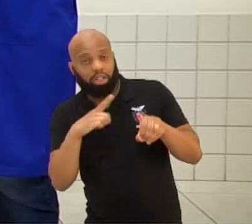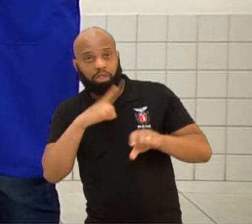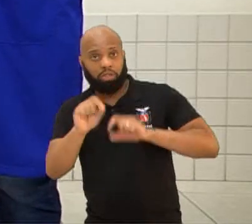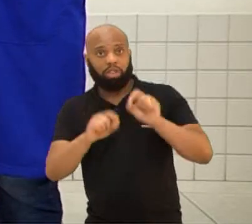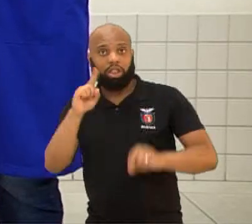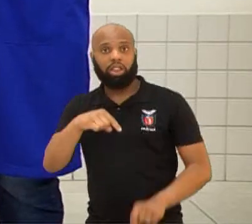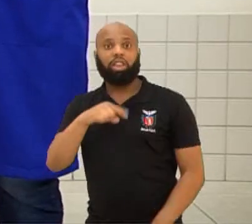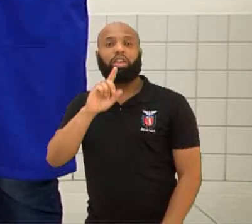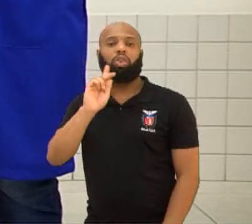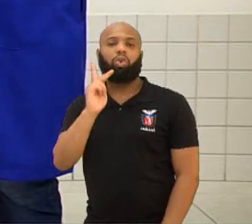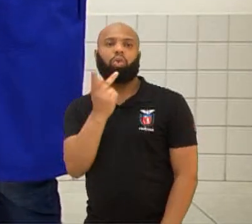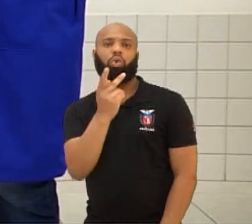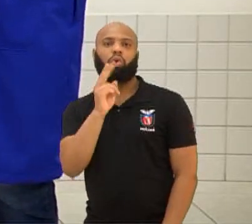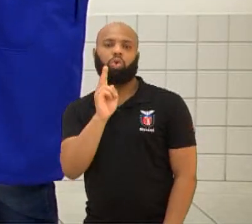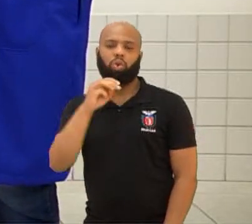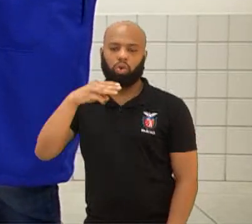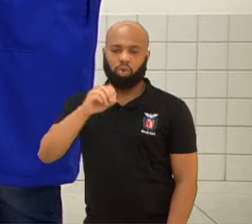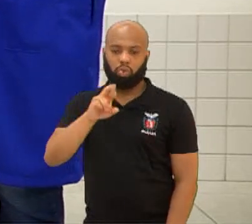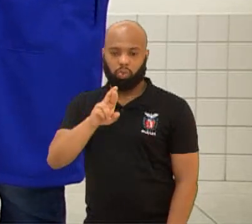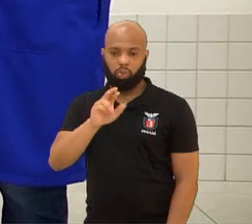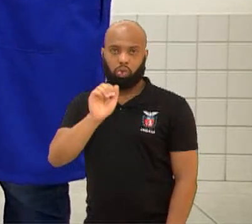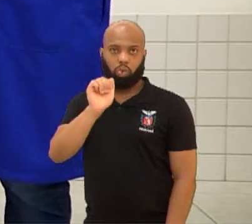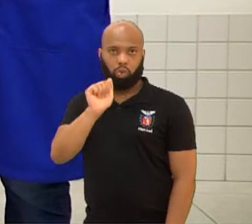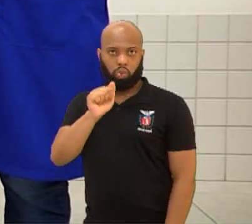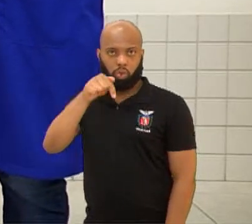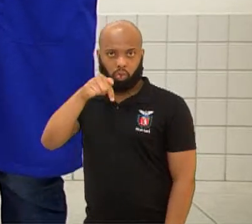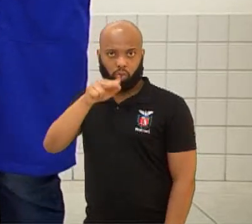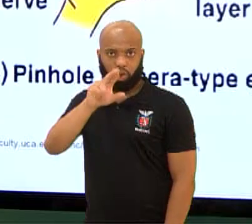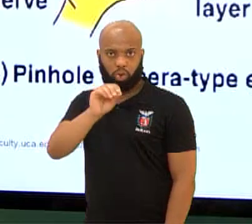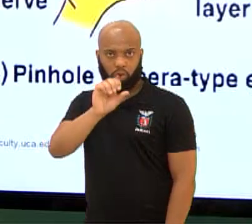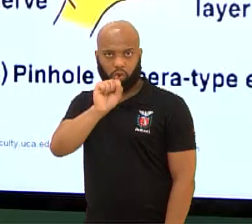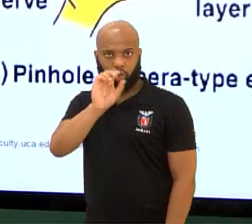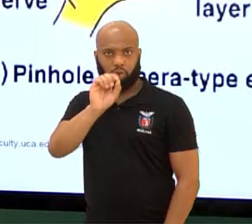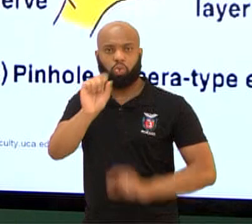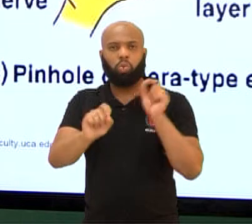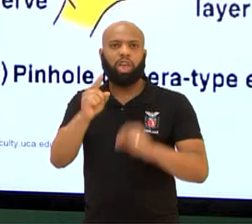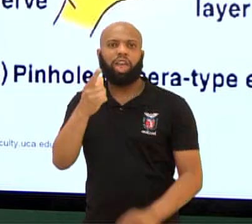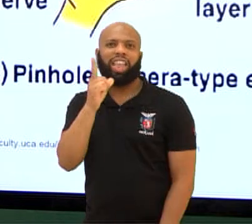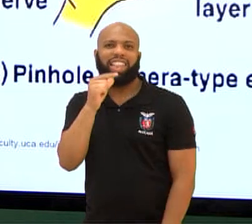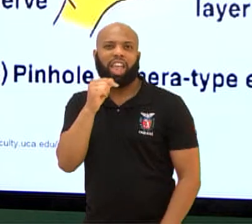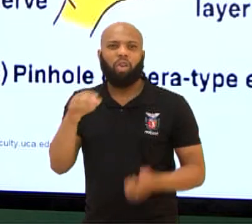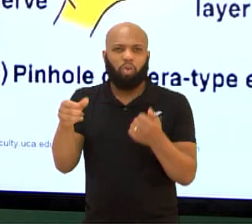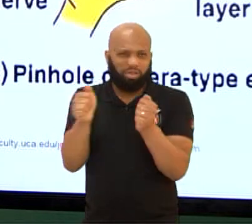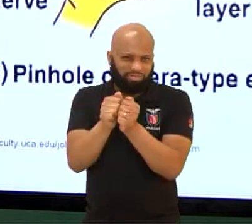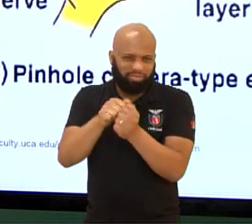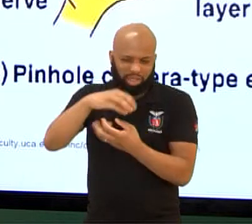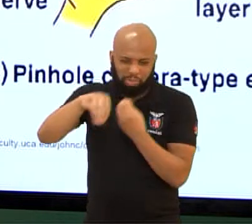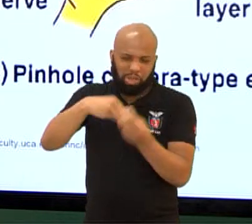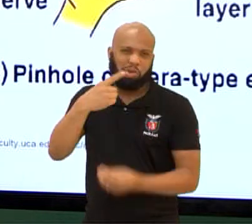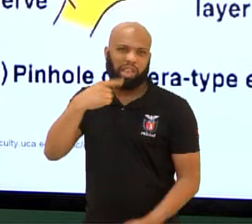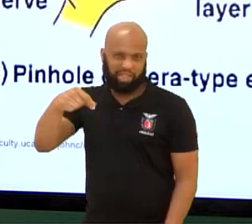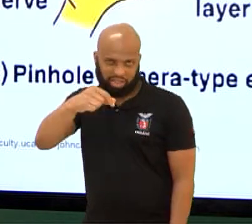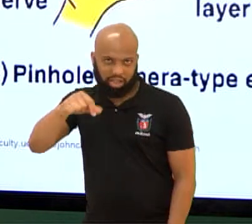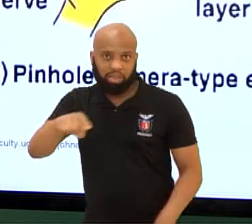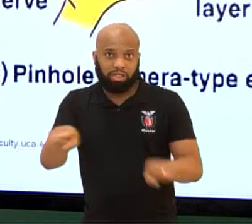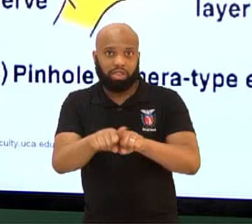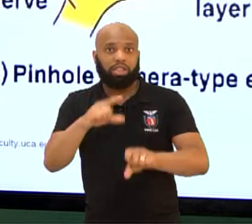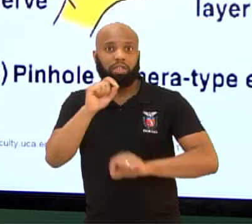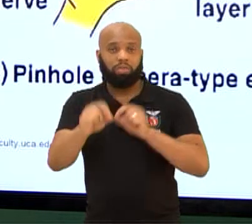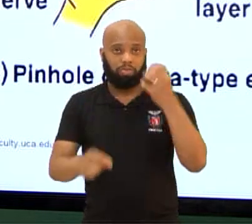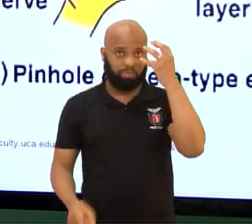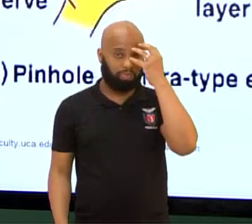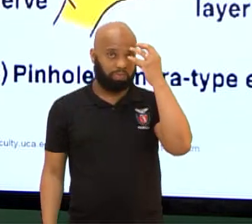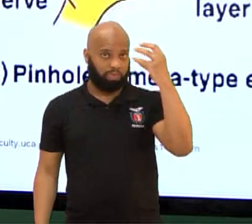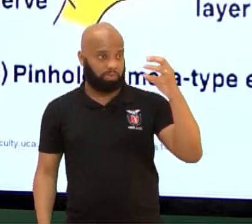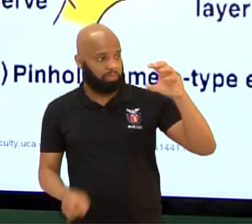humor aquoso, que ele acaba dando suporte. E olha uma coisa super importante que acaba aparecendo ao longo do tempo da evolução, o cristalino. Isso aqui vai dar